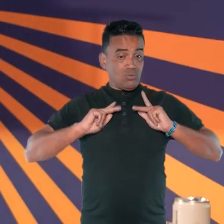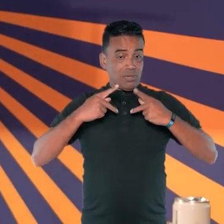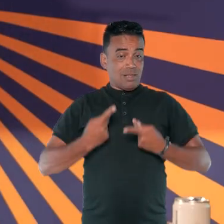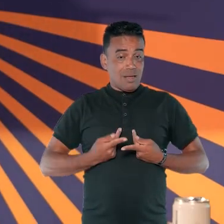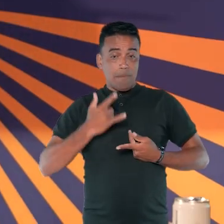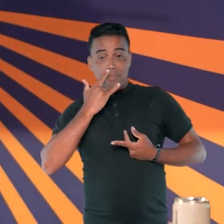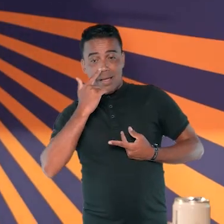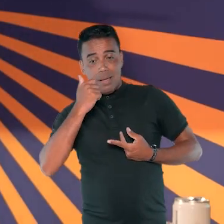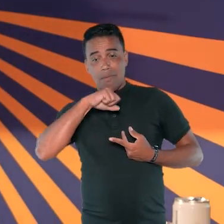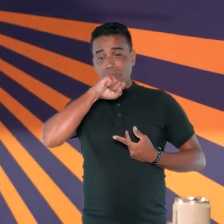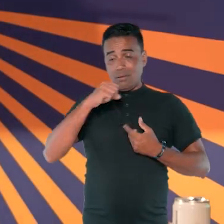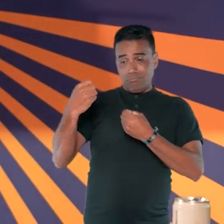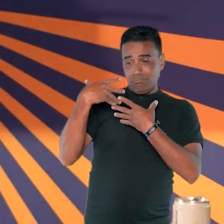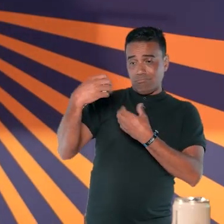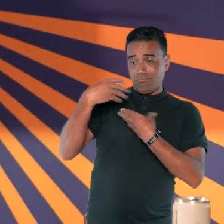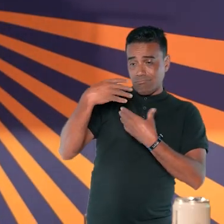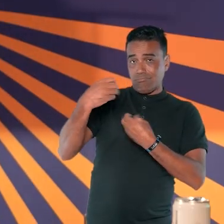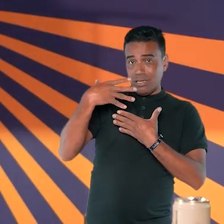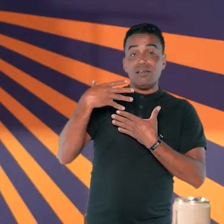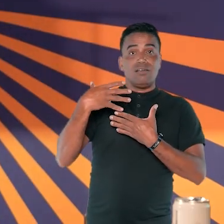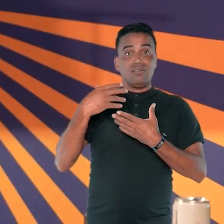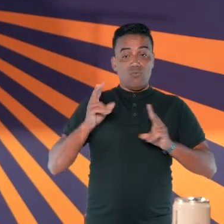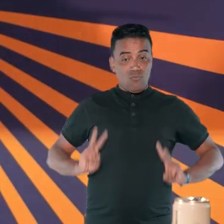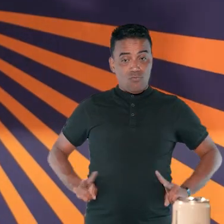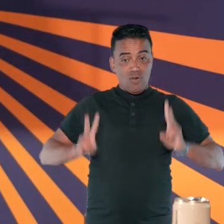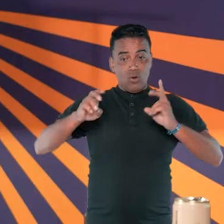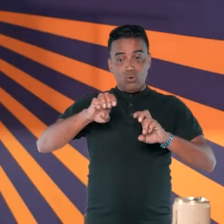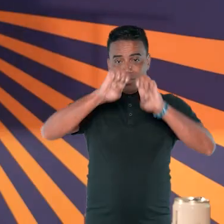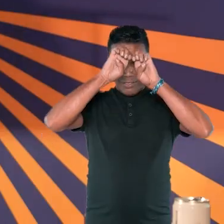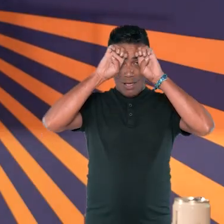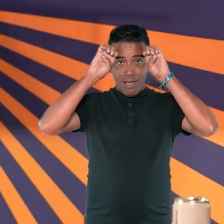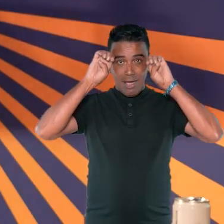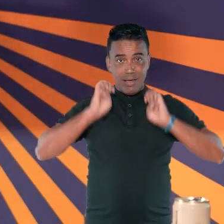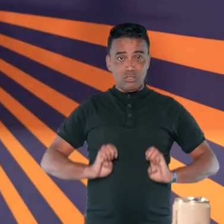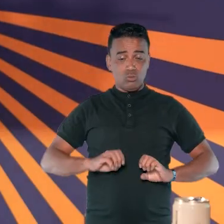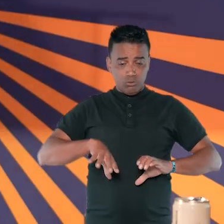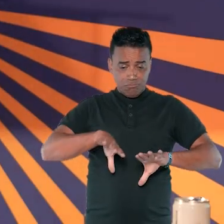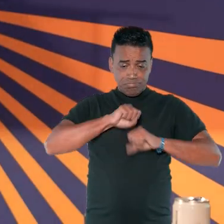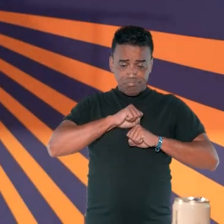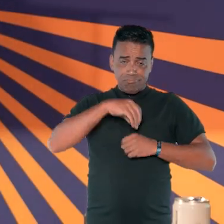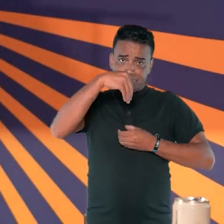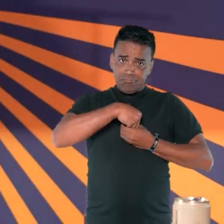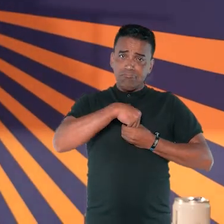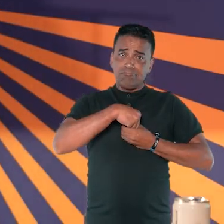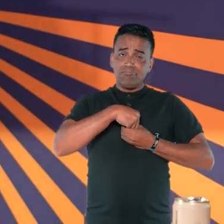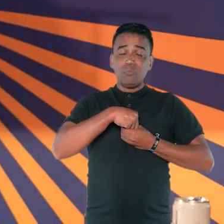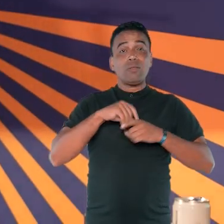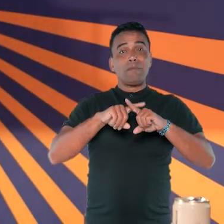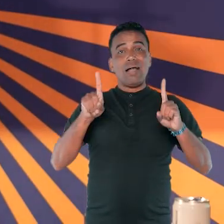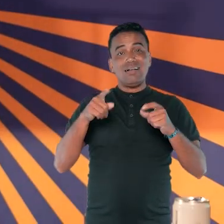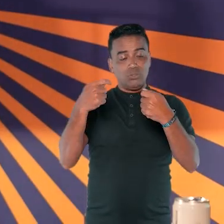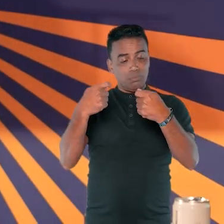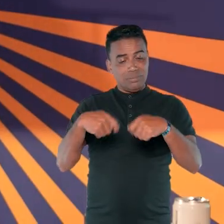pais, ficaram valores éticos que estão cravados em mim, mas eu preciso